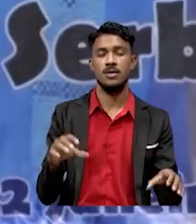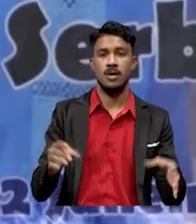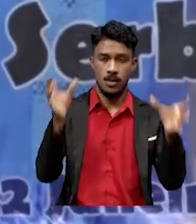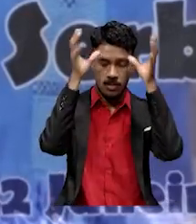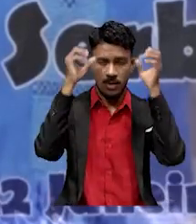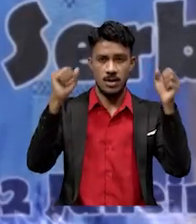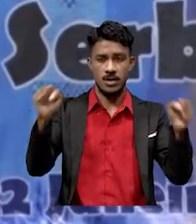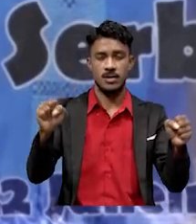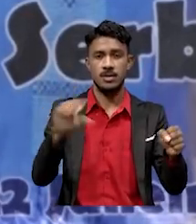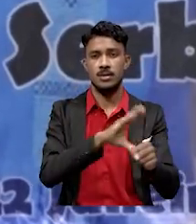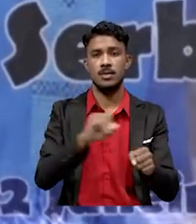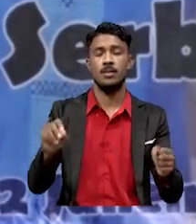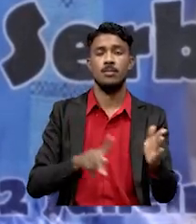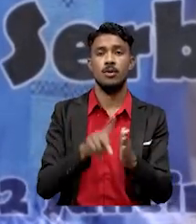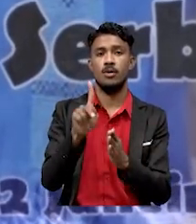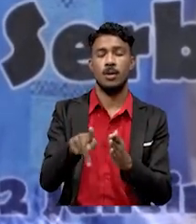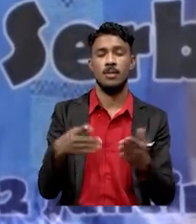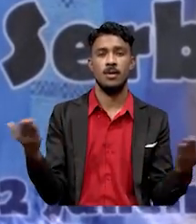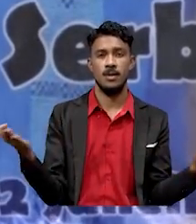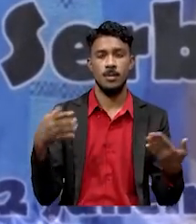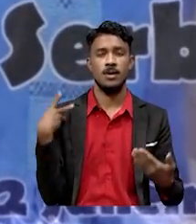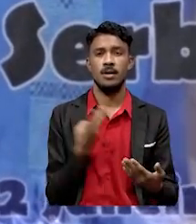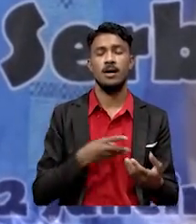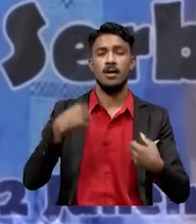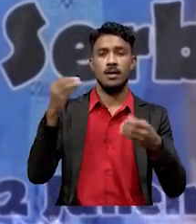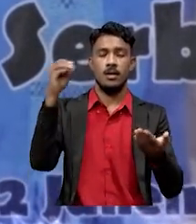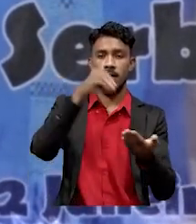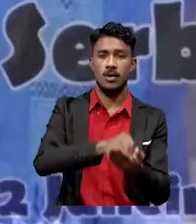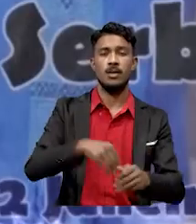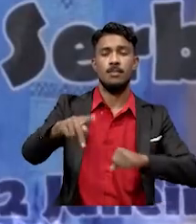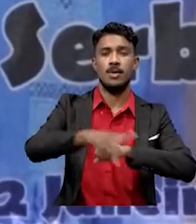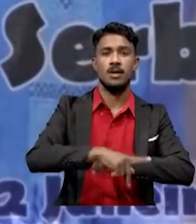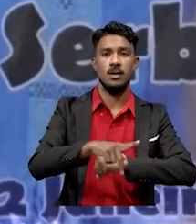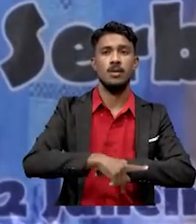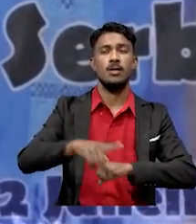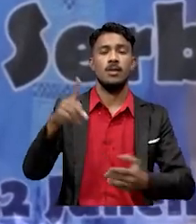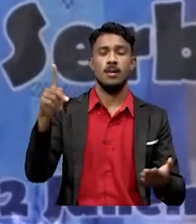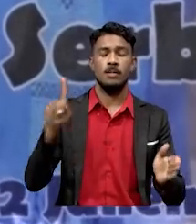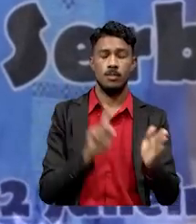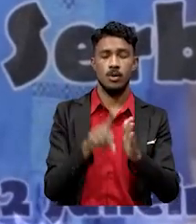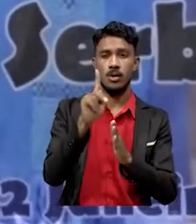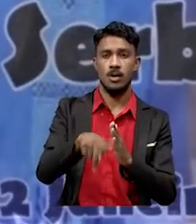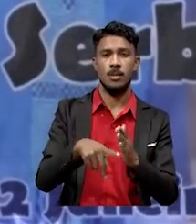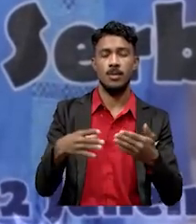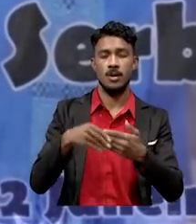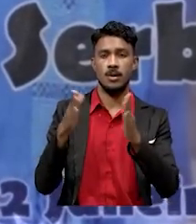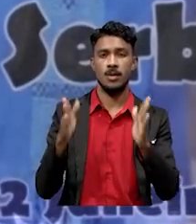Programa, programa ne bema kita kuda mete ya partido, ne programa para atua ukunya, ia